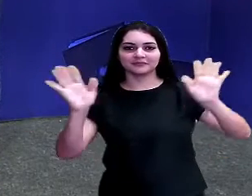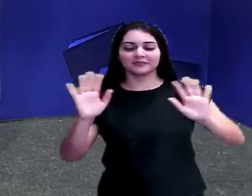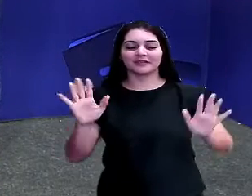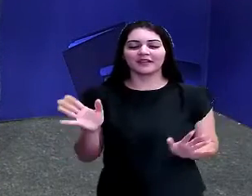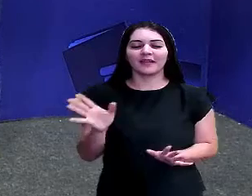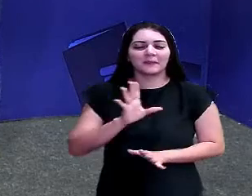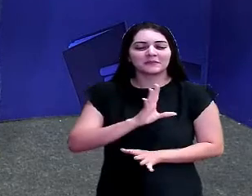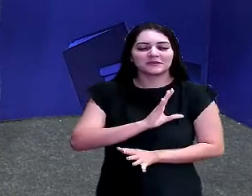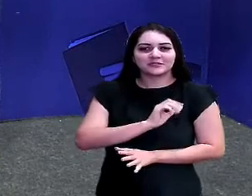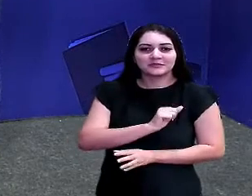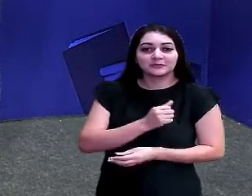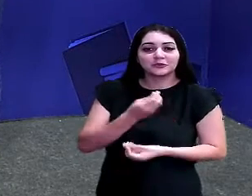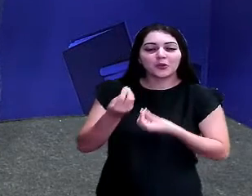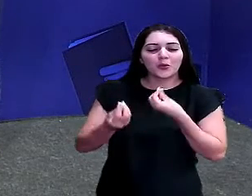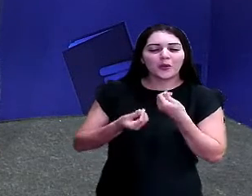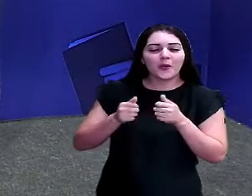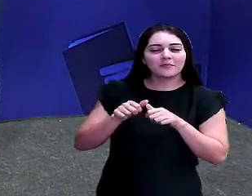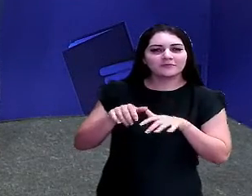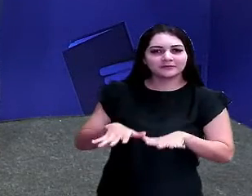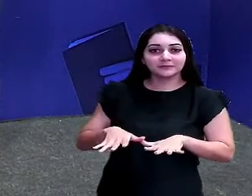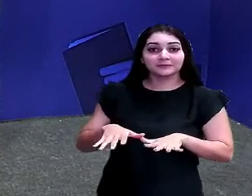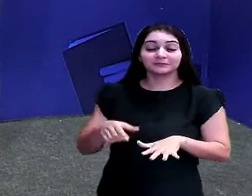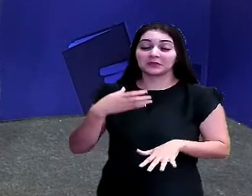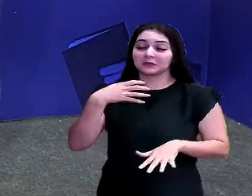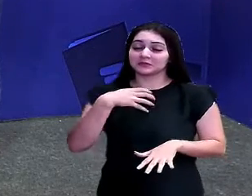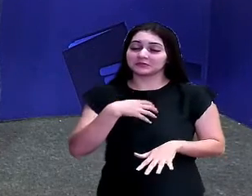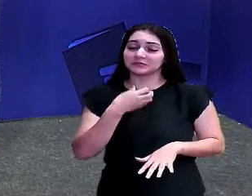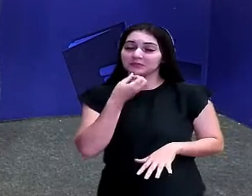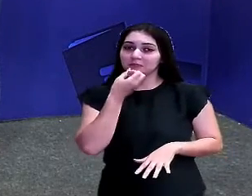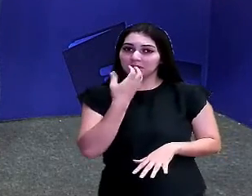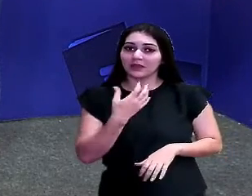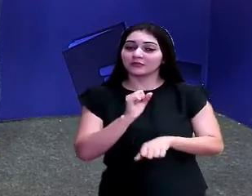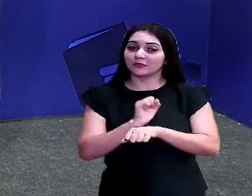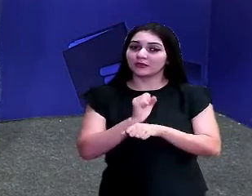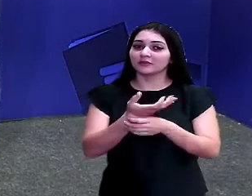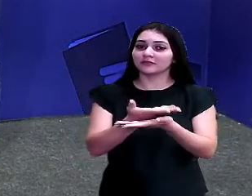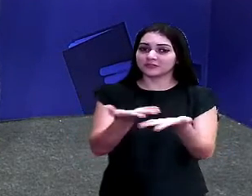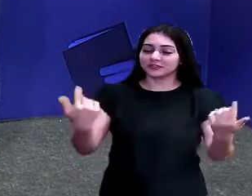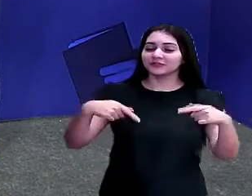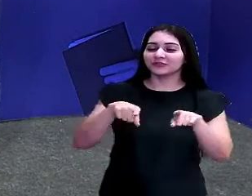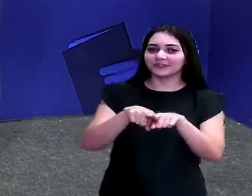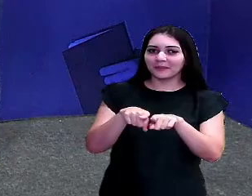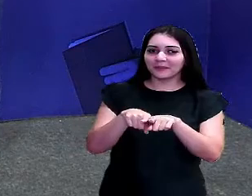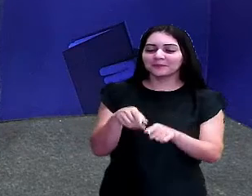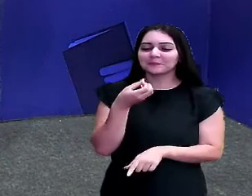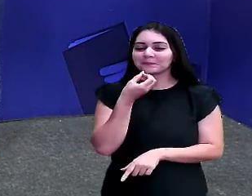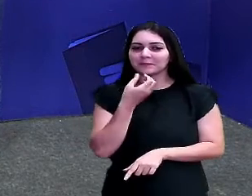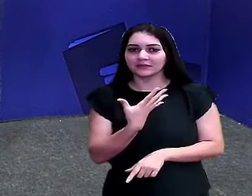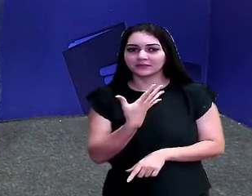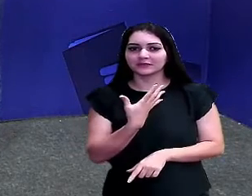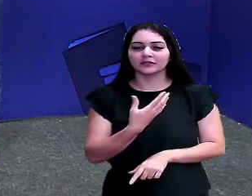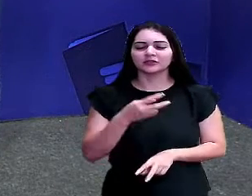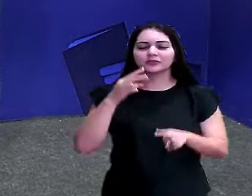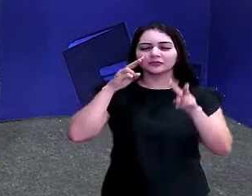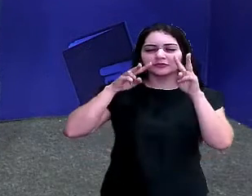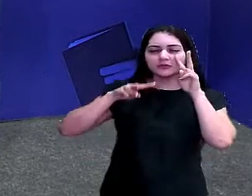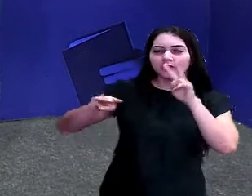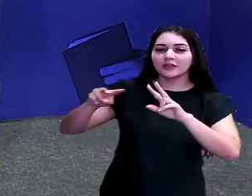amores, como é que vocês estão? Eu estou bem e eu espero que você também esteja bem. Eu estou vendo todo mundo